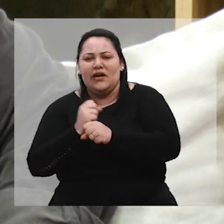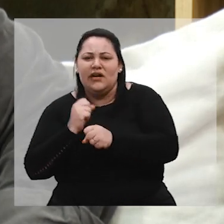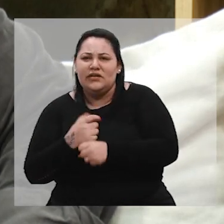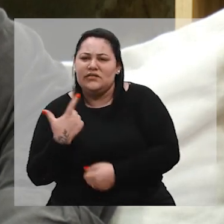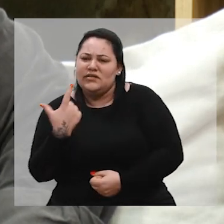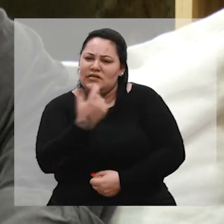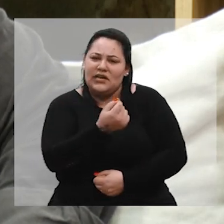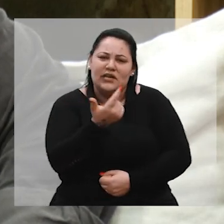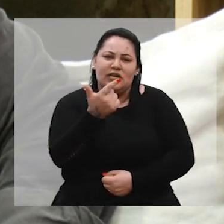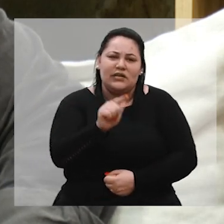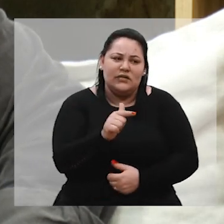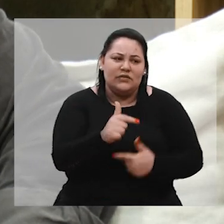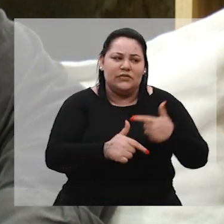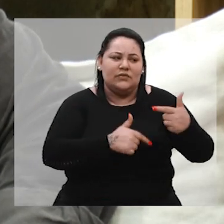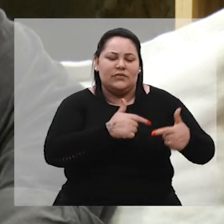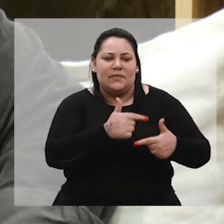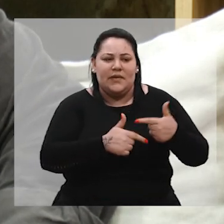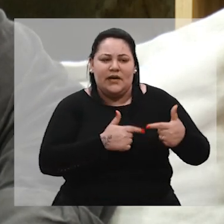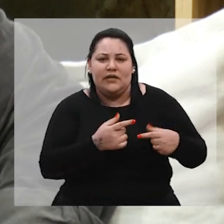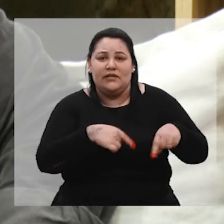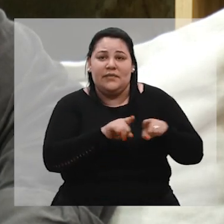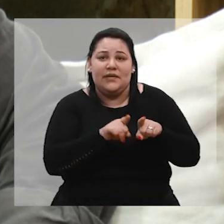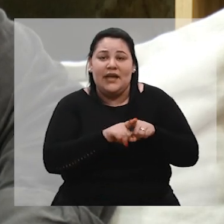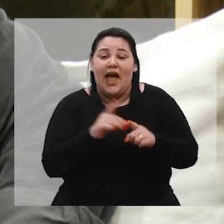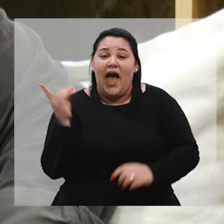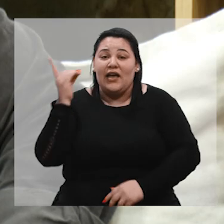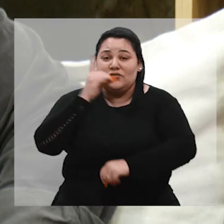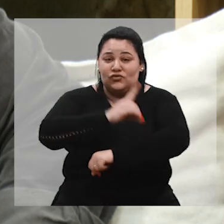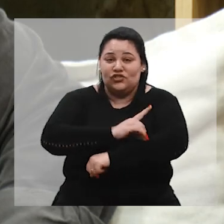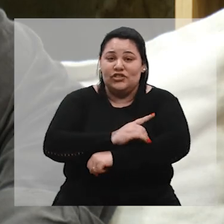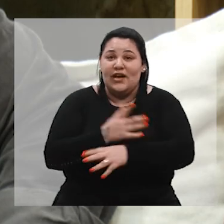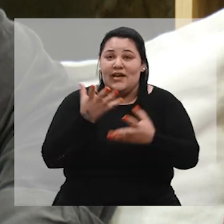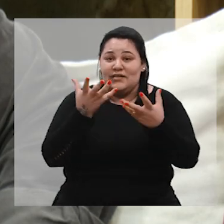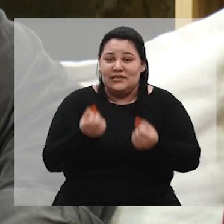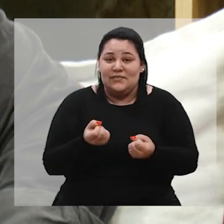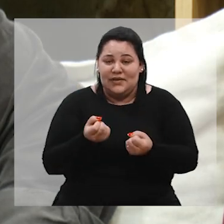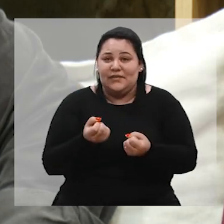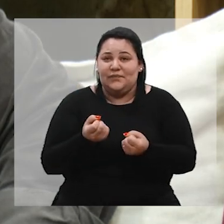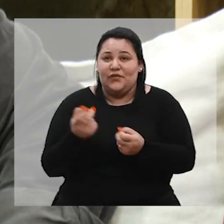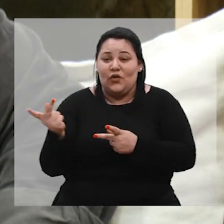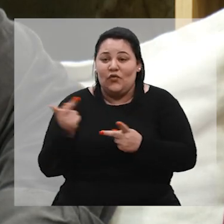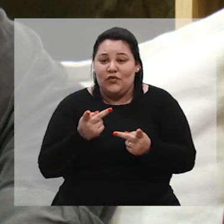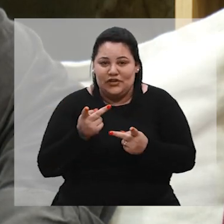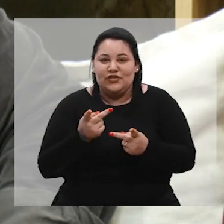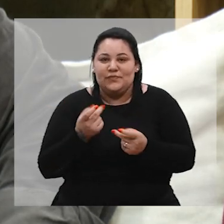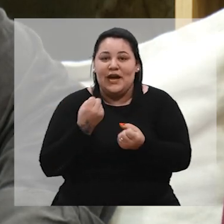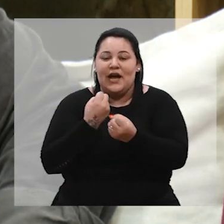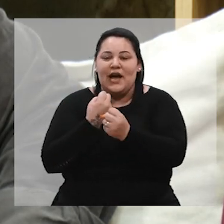bom. Tá, passaram-se anos, assim, eu saí de lá, fui trabalhar em outro lugar,